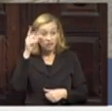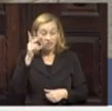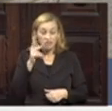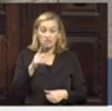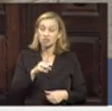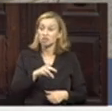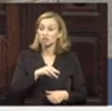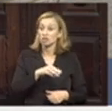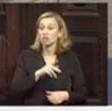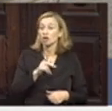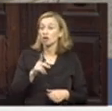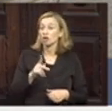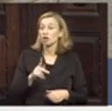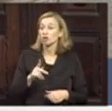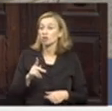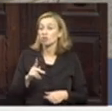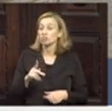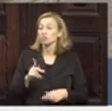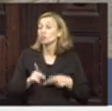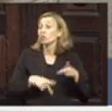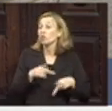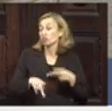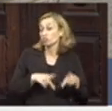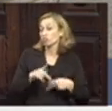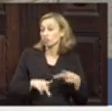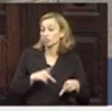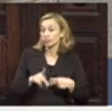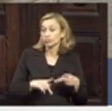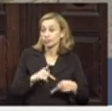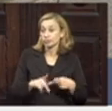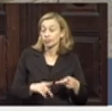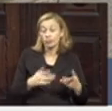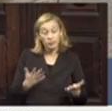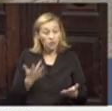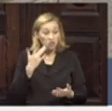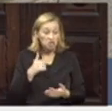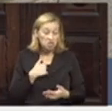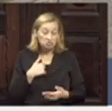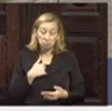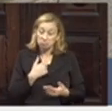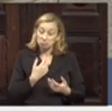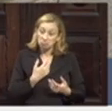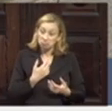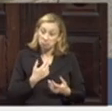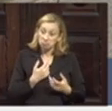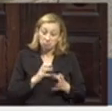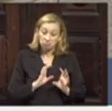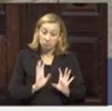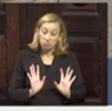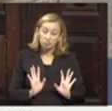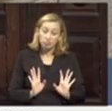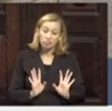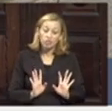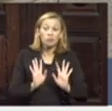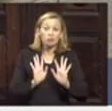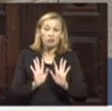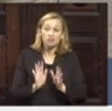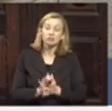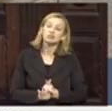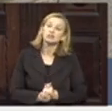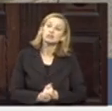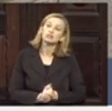todas. Não por serem indicações políticas, não por não serem ou serem técnicas, mas por atenderem a interesses